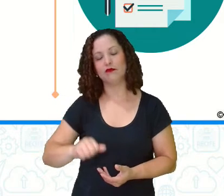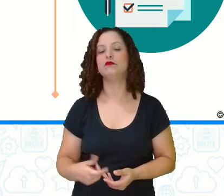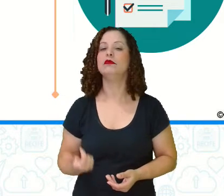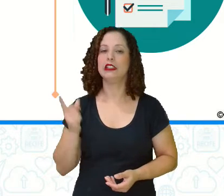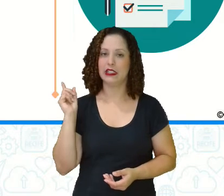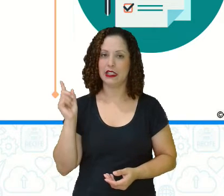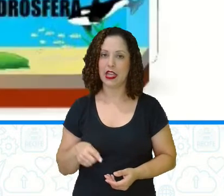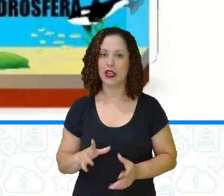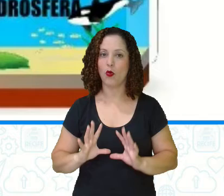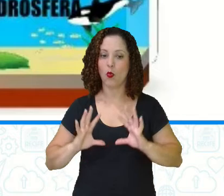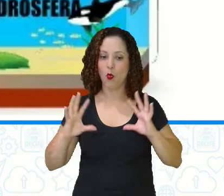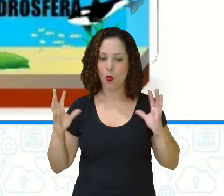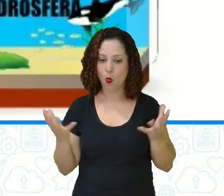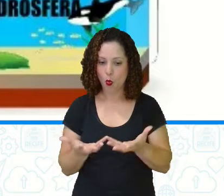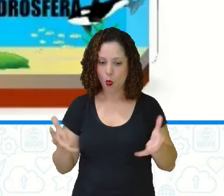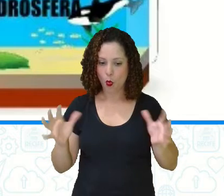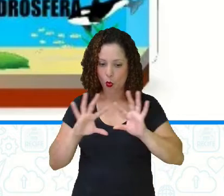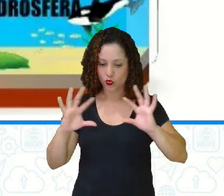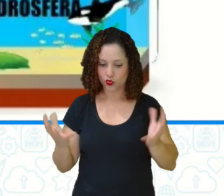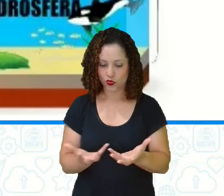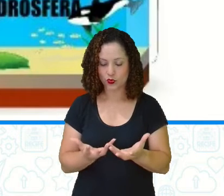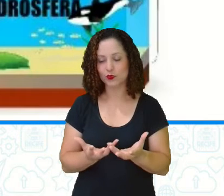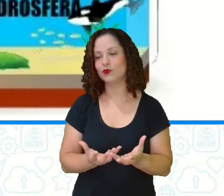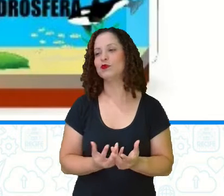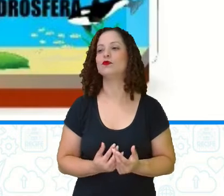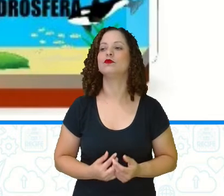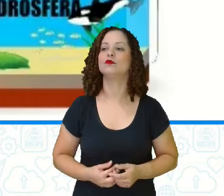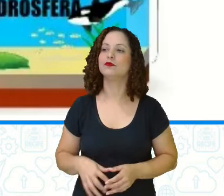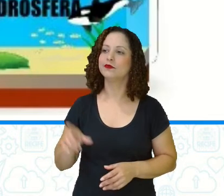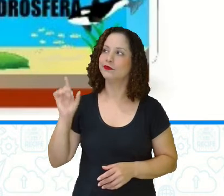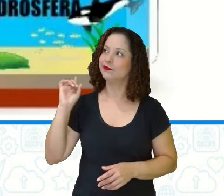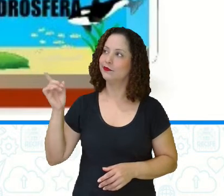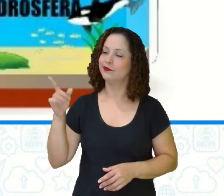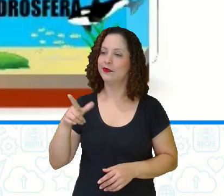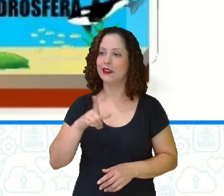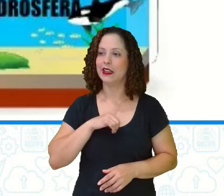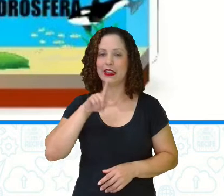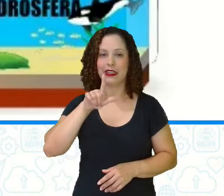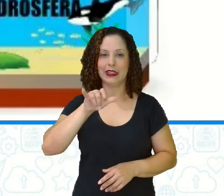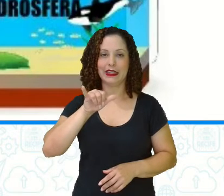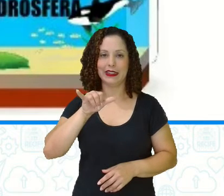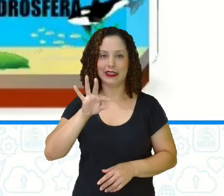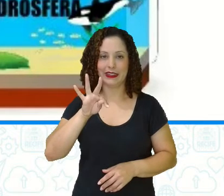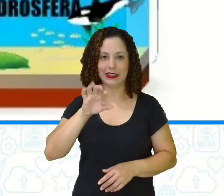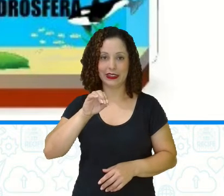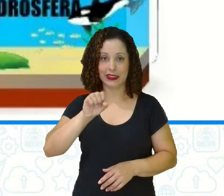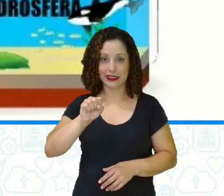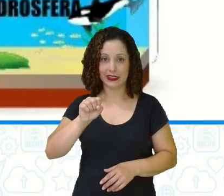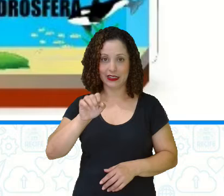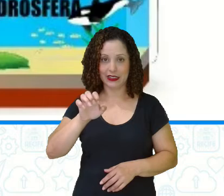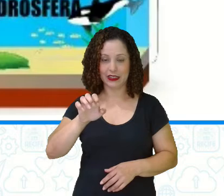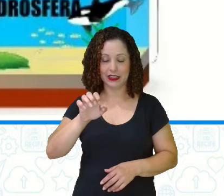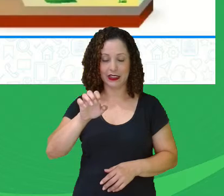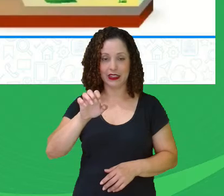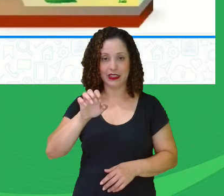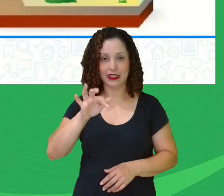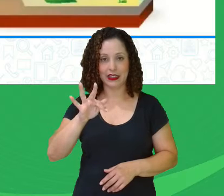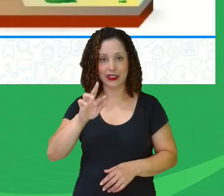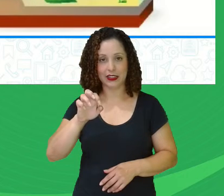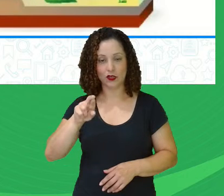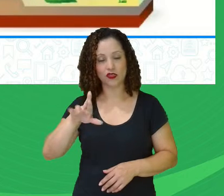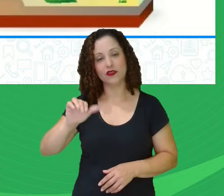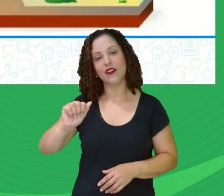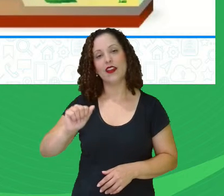imagem? Deixa eu voltar aqui a imagem que eu coloquei. Ó, tá vendo? Eu tenho litosfera, atmosfera e hidrosfera.